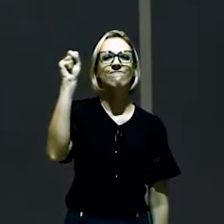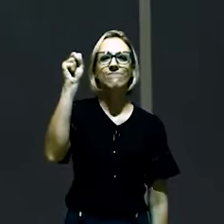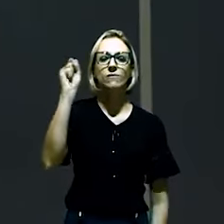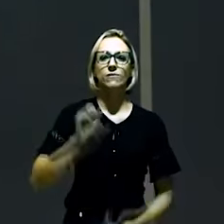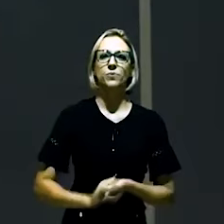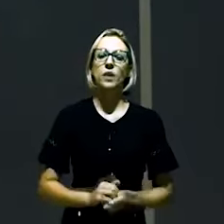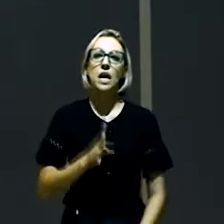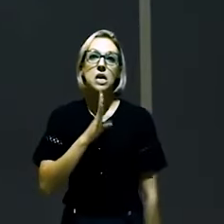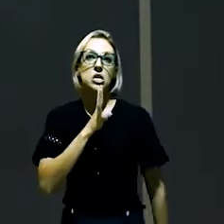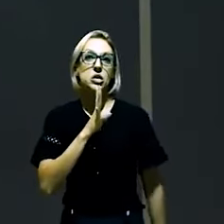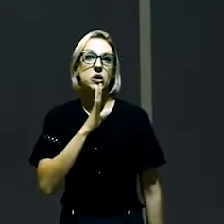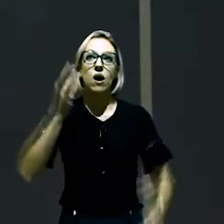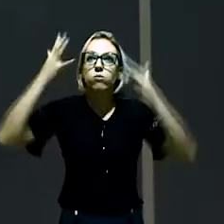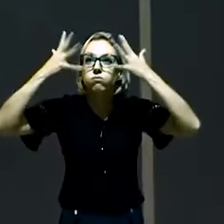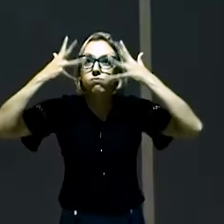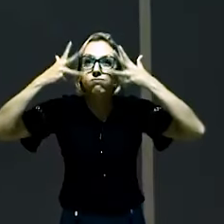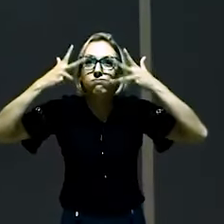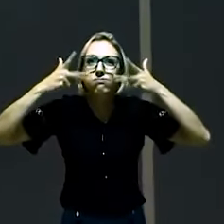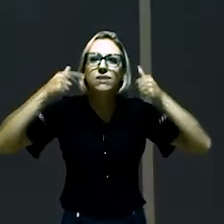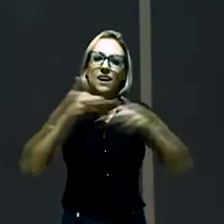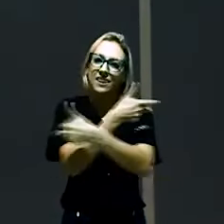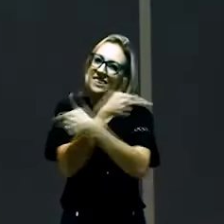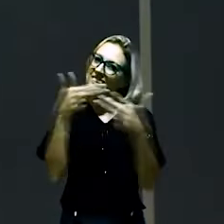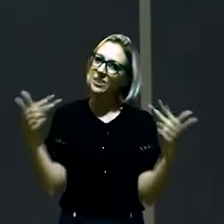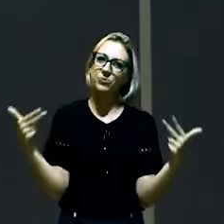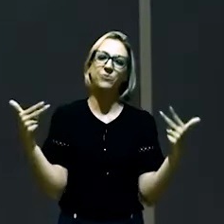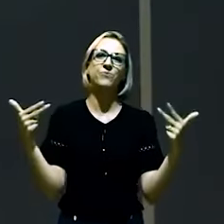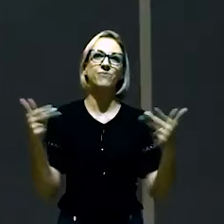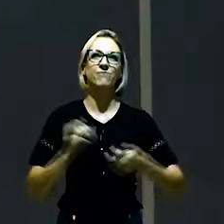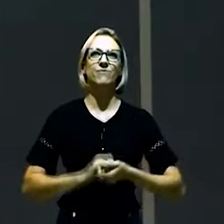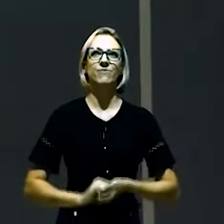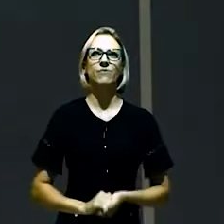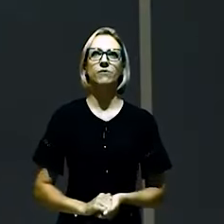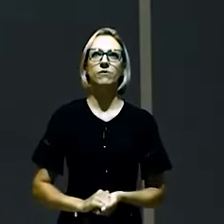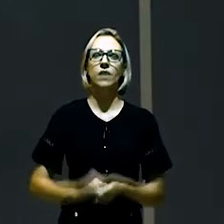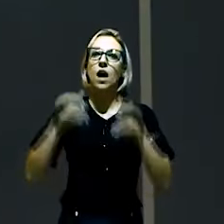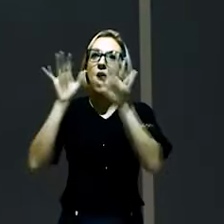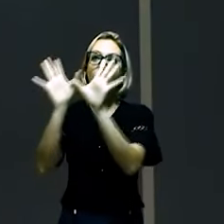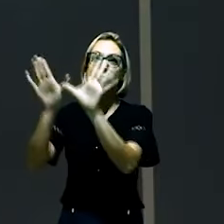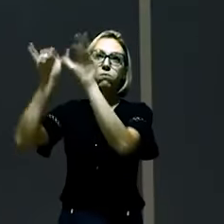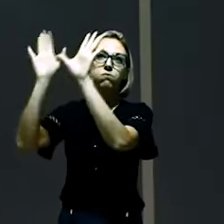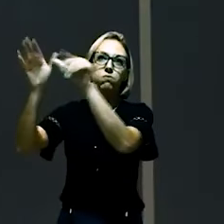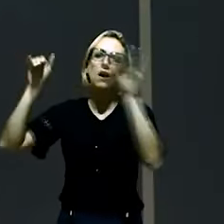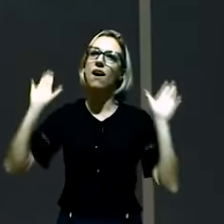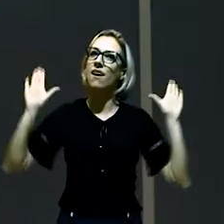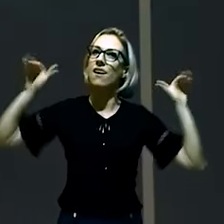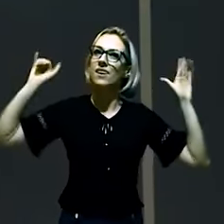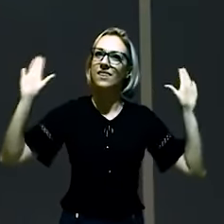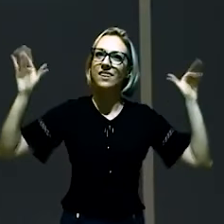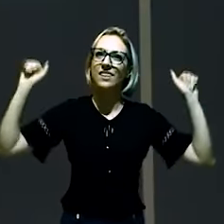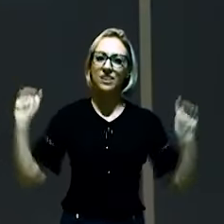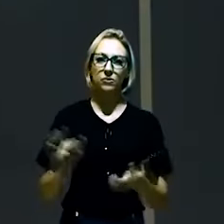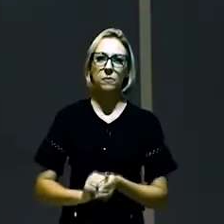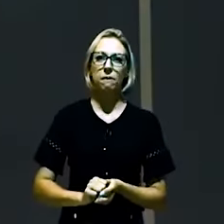zoologia. Ele conhecia os animais, as aves, os